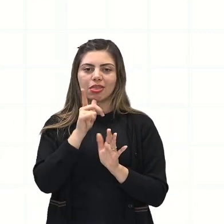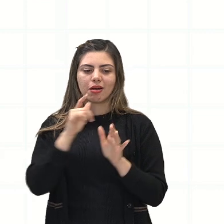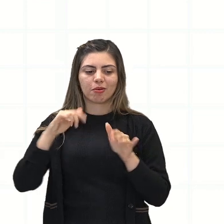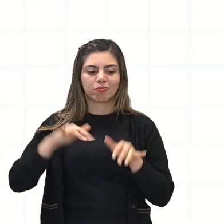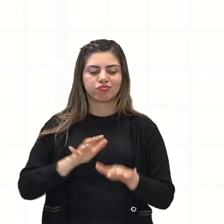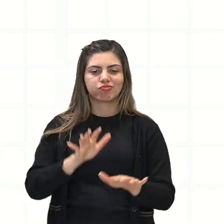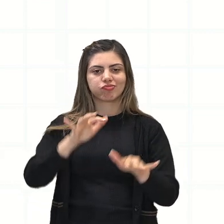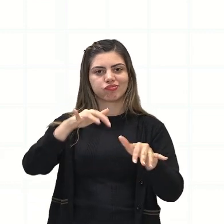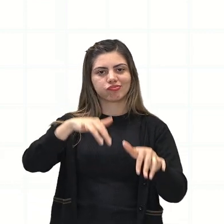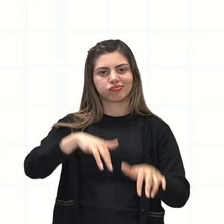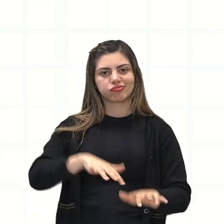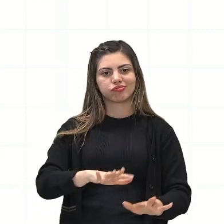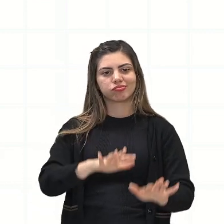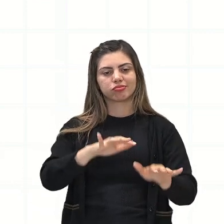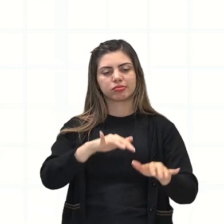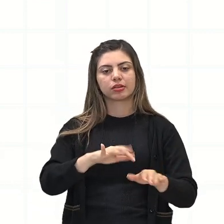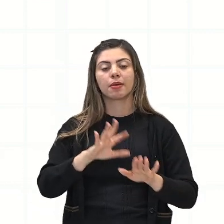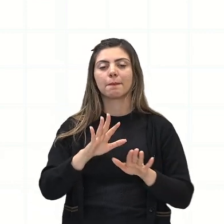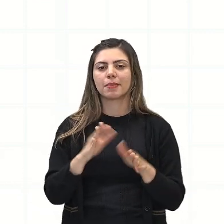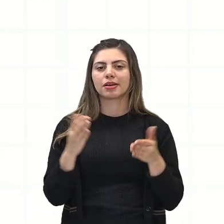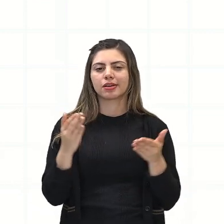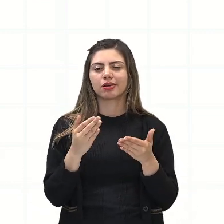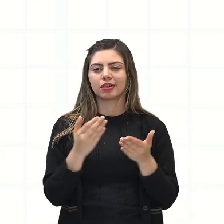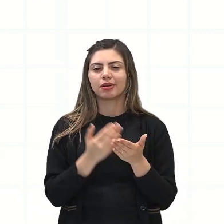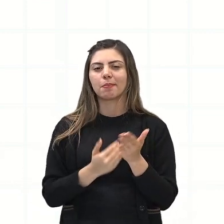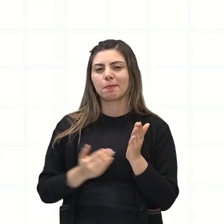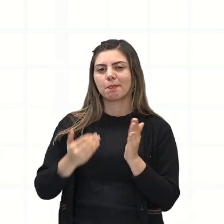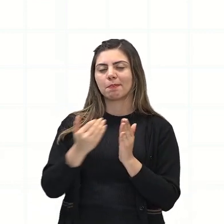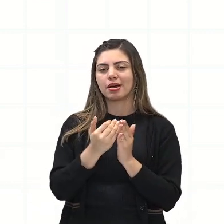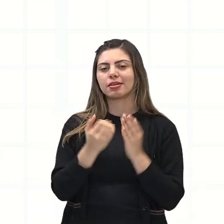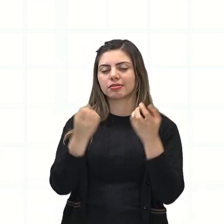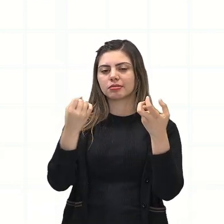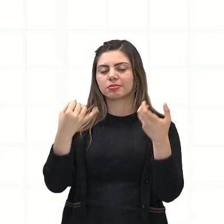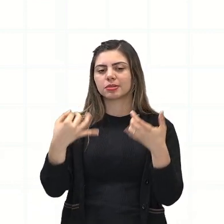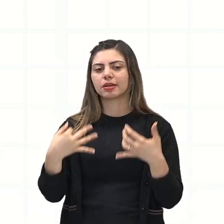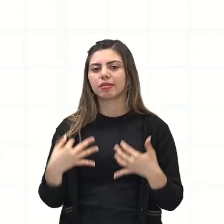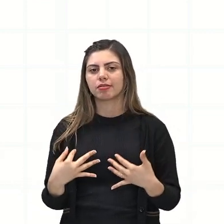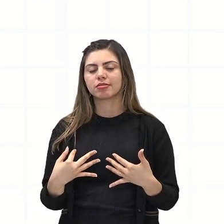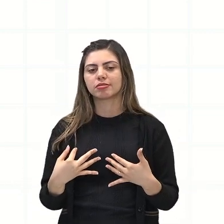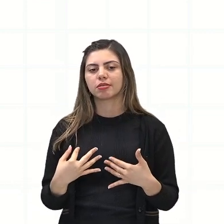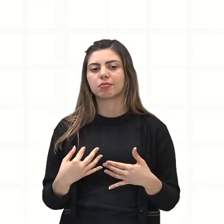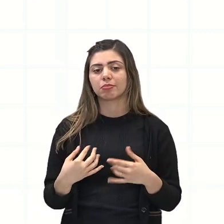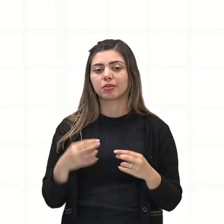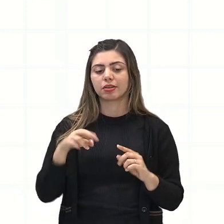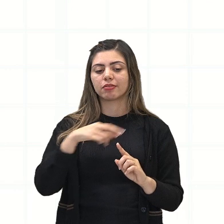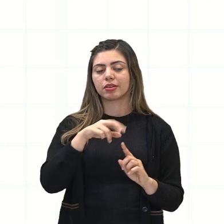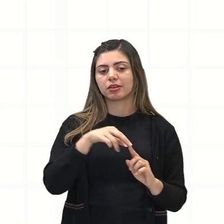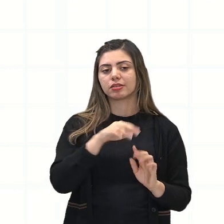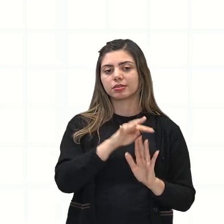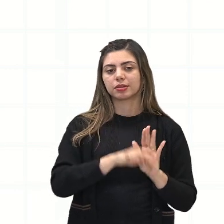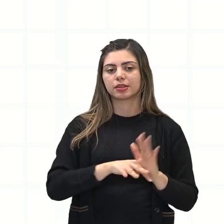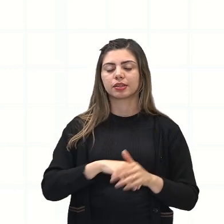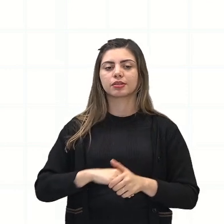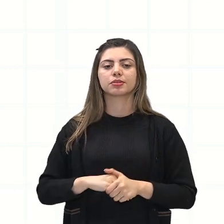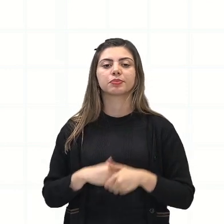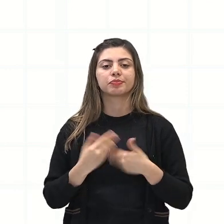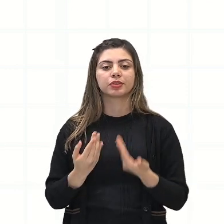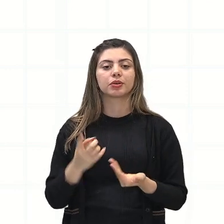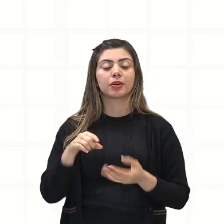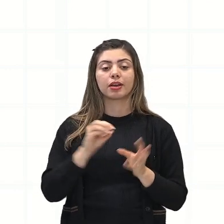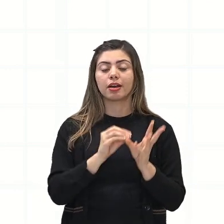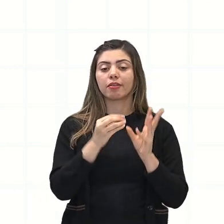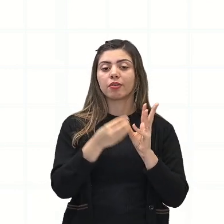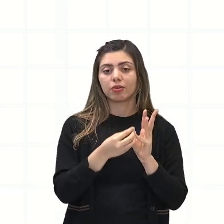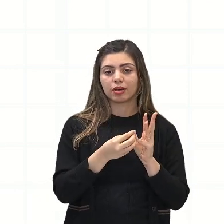reproduzir. Na sequência, a gente tem uma explicação de que nós temos no texto a repetição das vogais